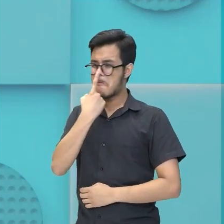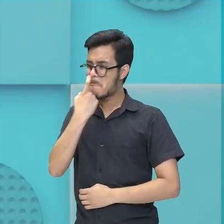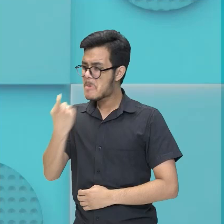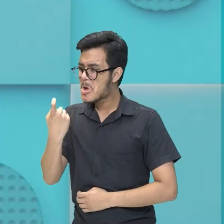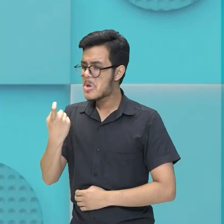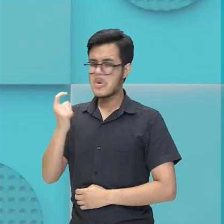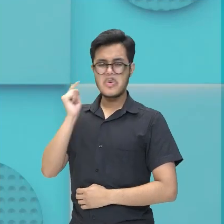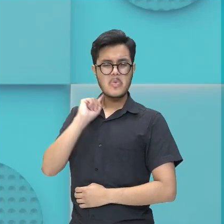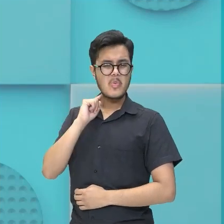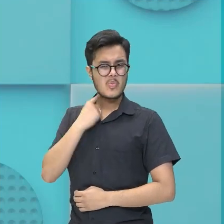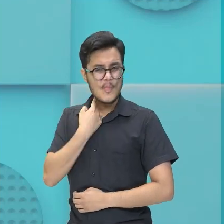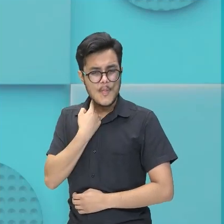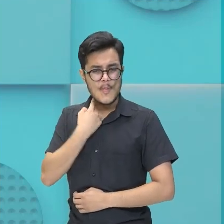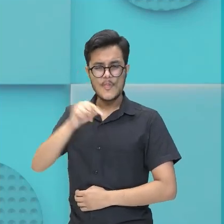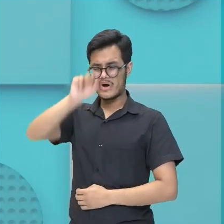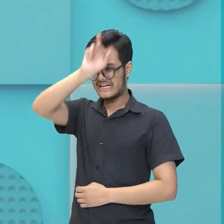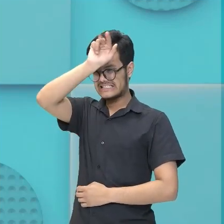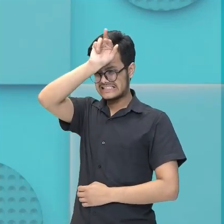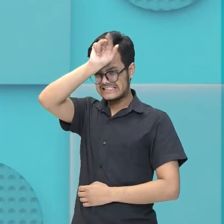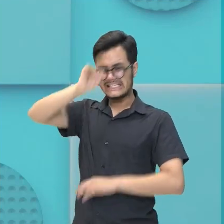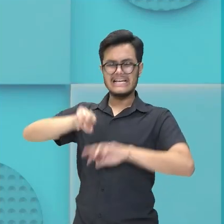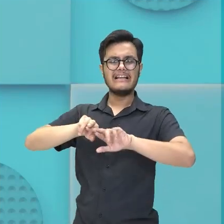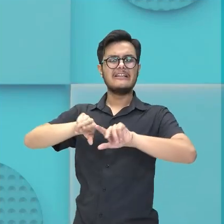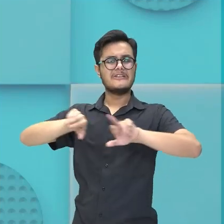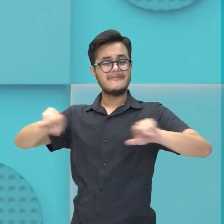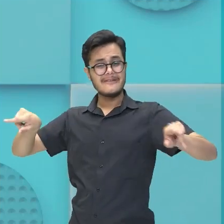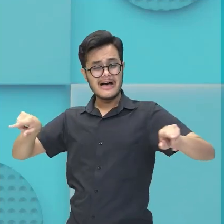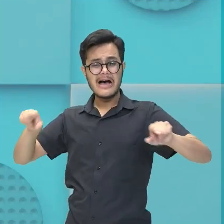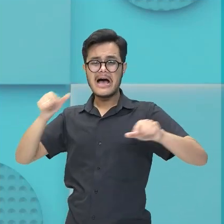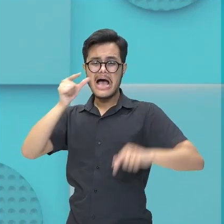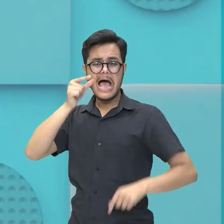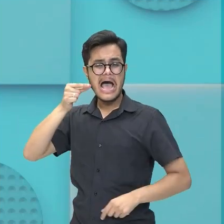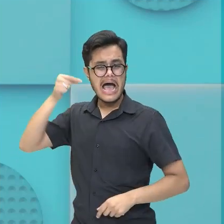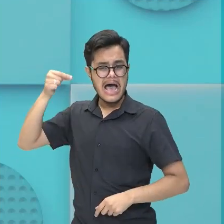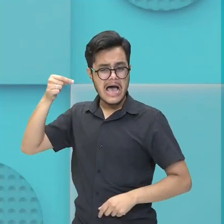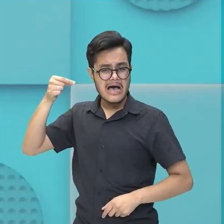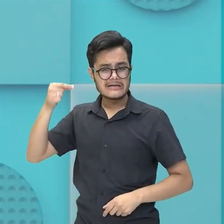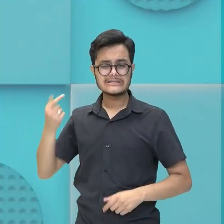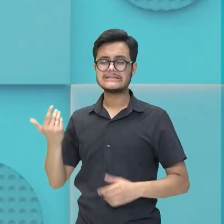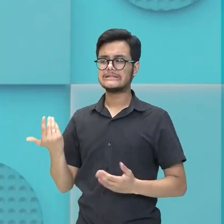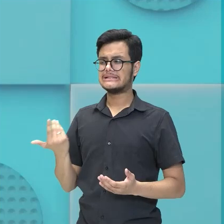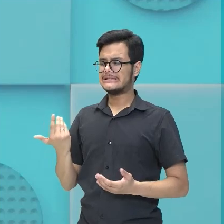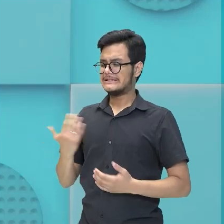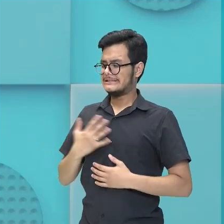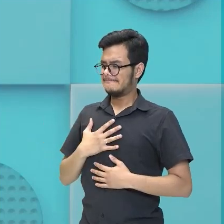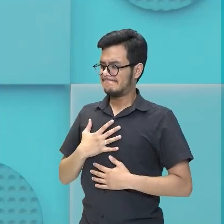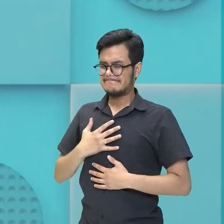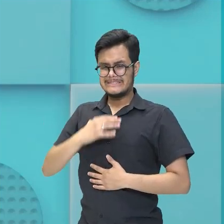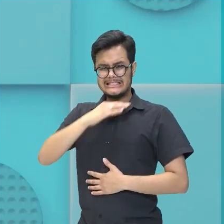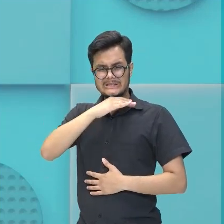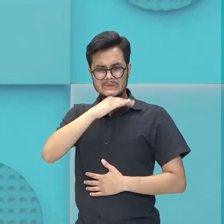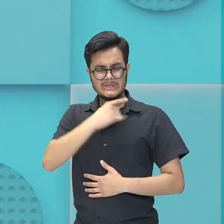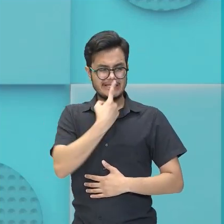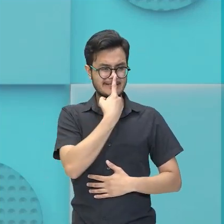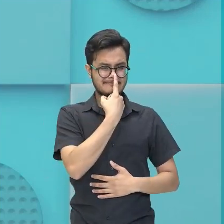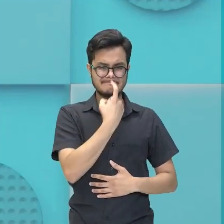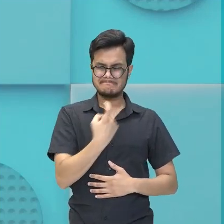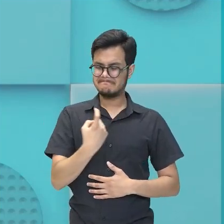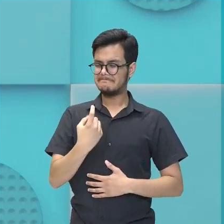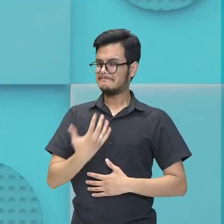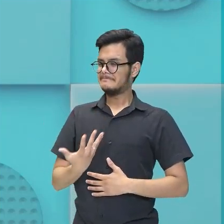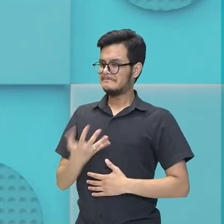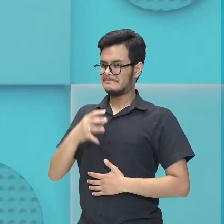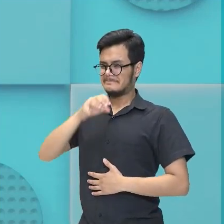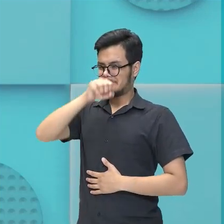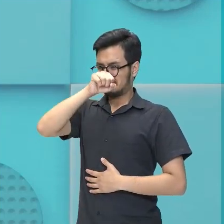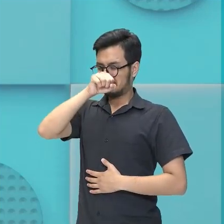ao aparecimento de insetos, ratos, ao cheiro ruim do esgoto, né, ao mau cheiro do esgoto, e também,